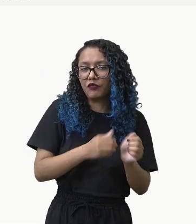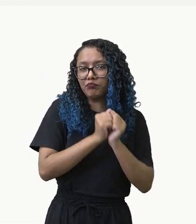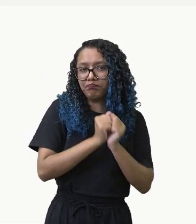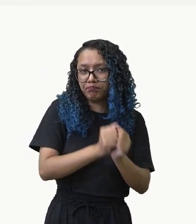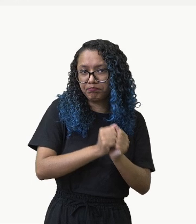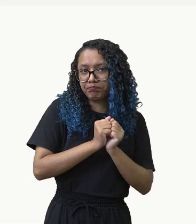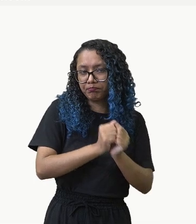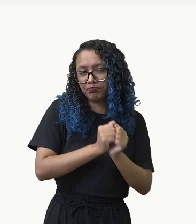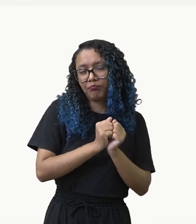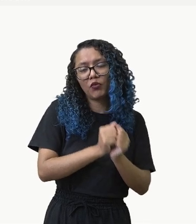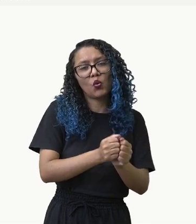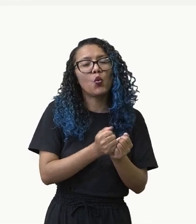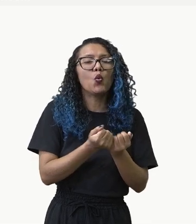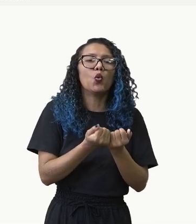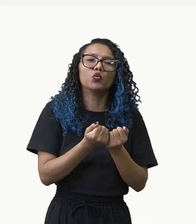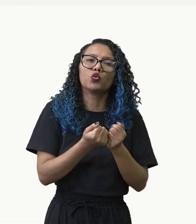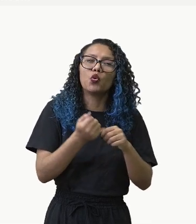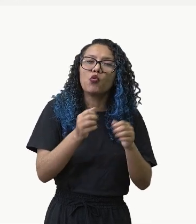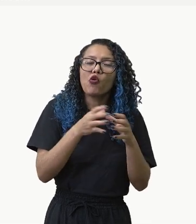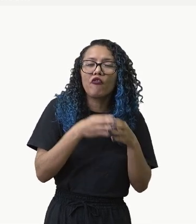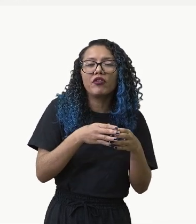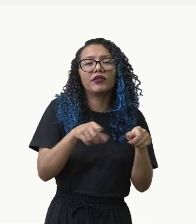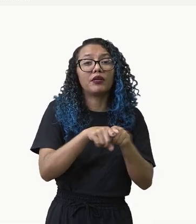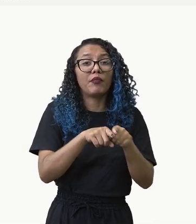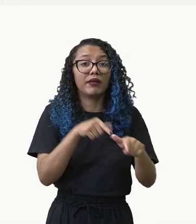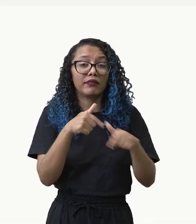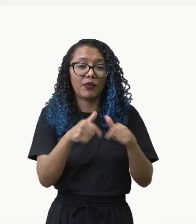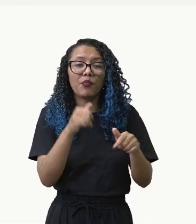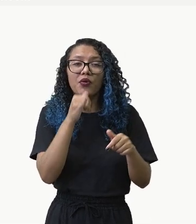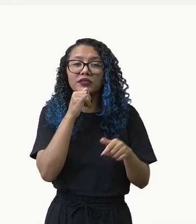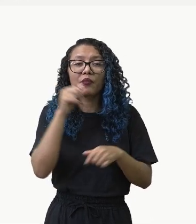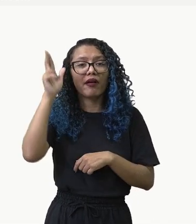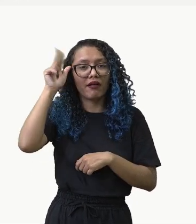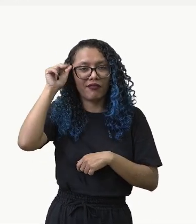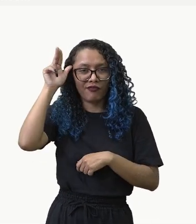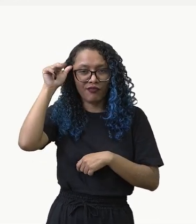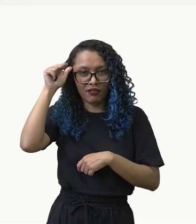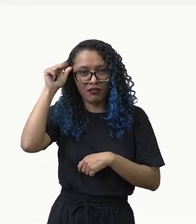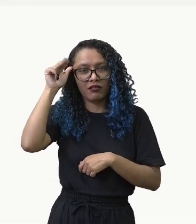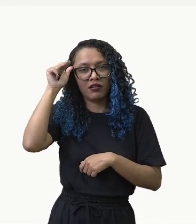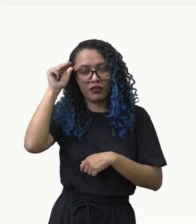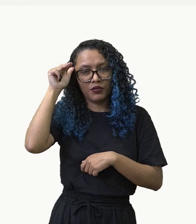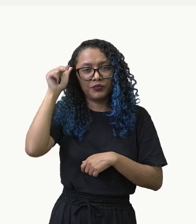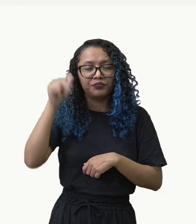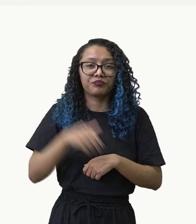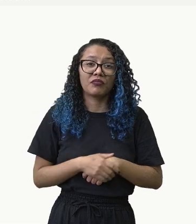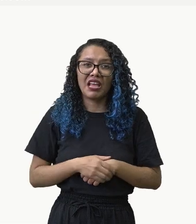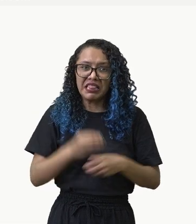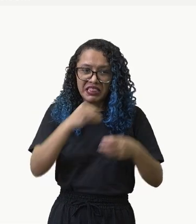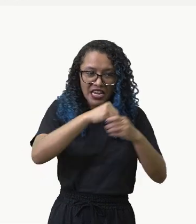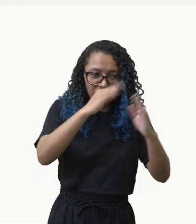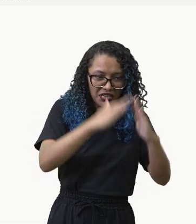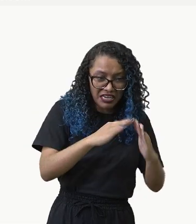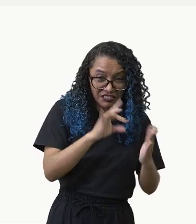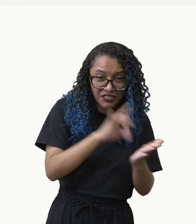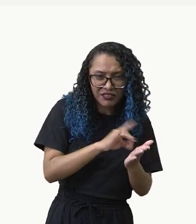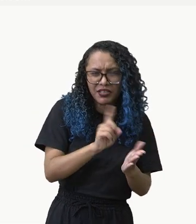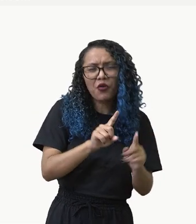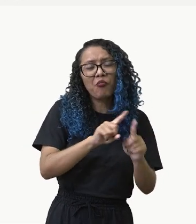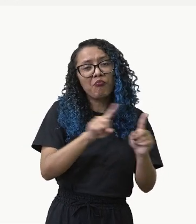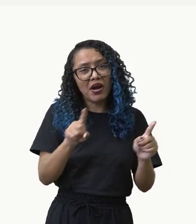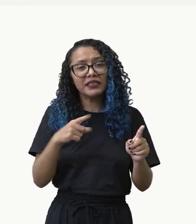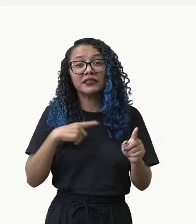dia a dia por exemplo um exemplo né O cavalo é um deles Claro não precisa est dentro da minha casa mas o